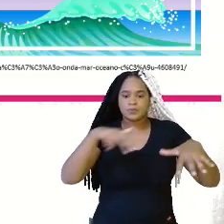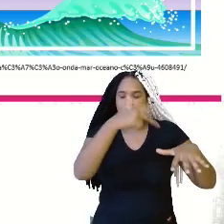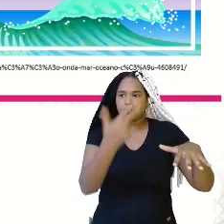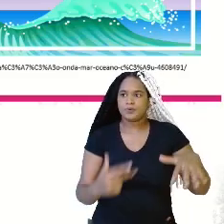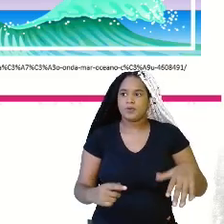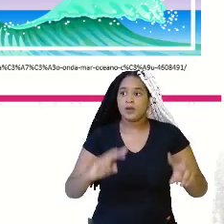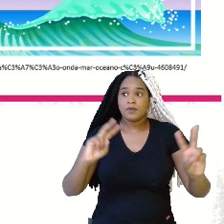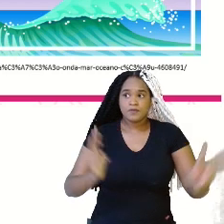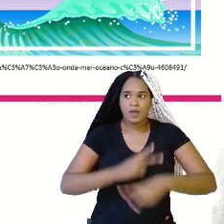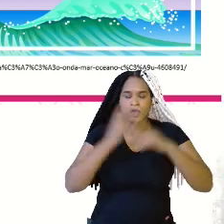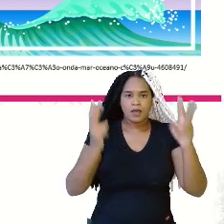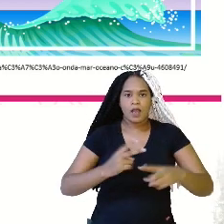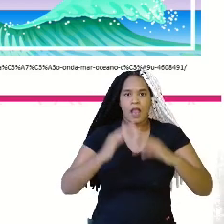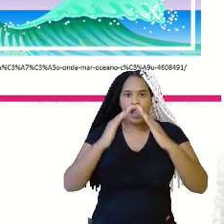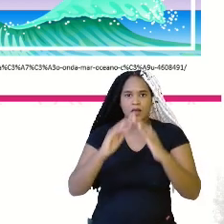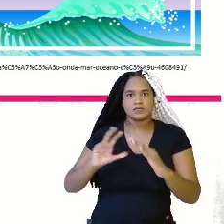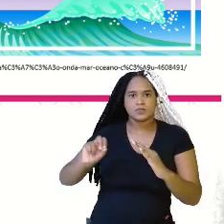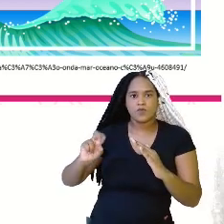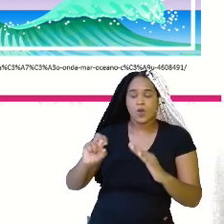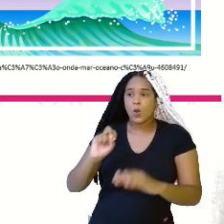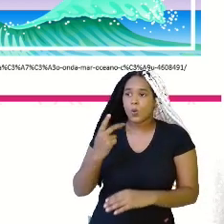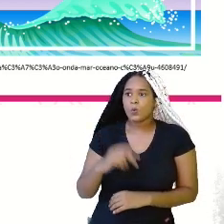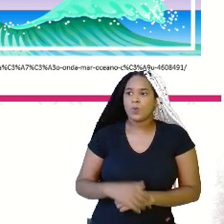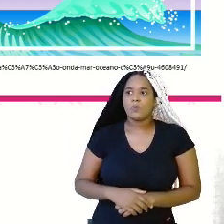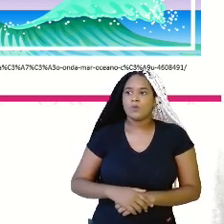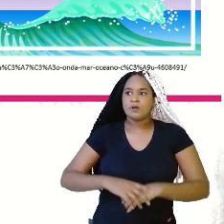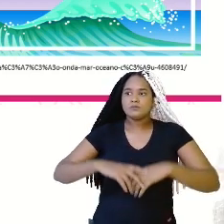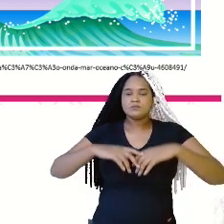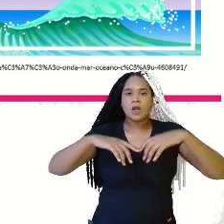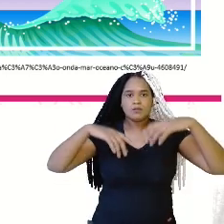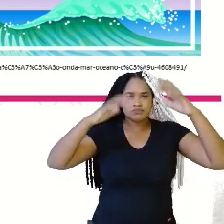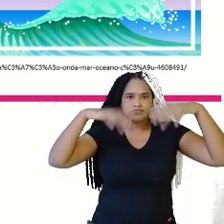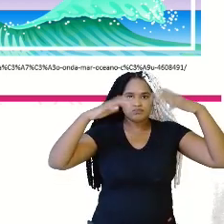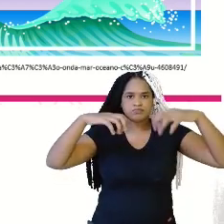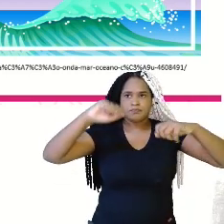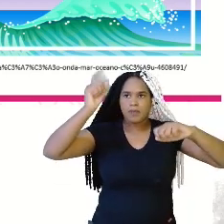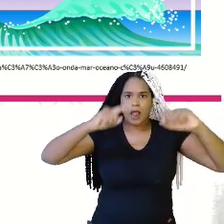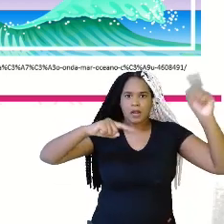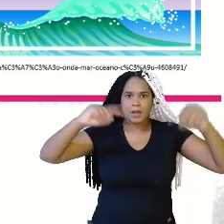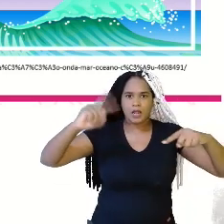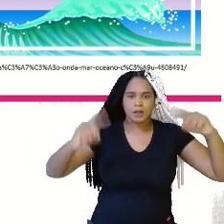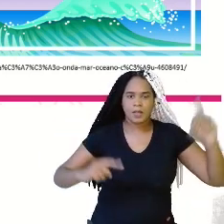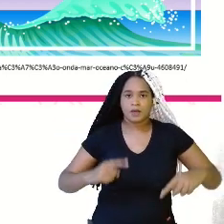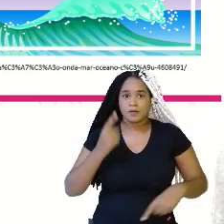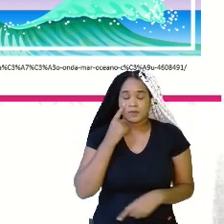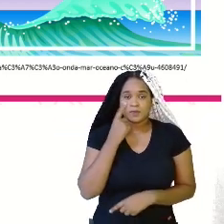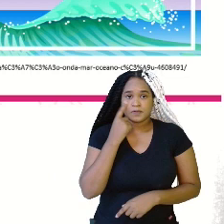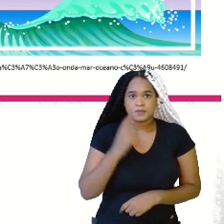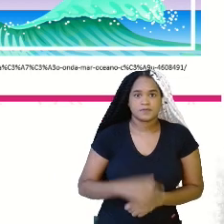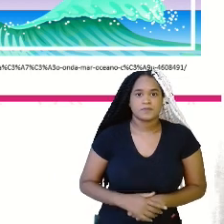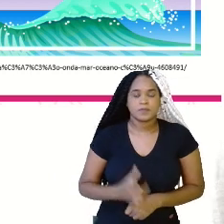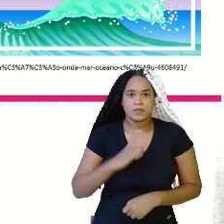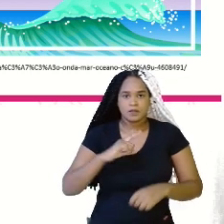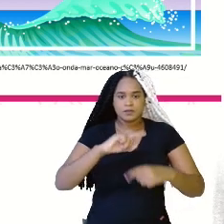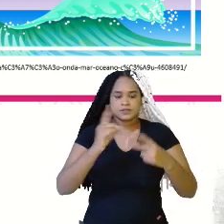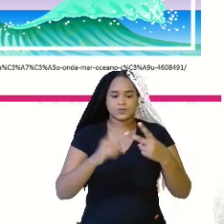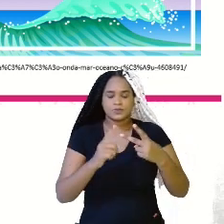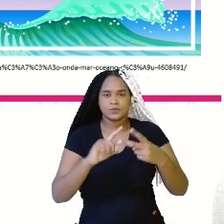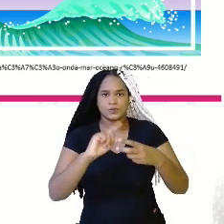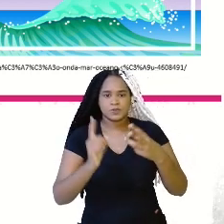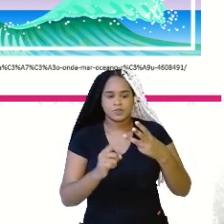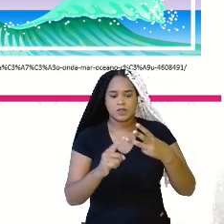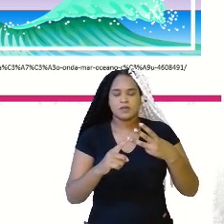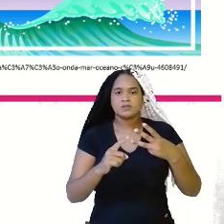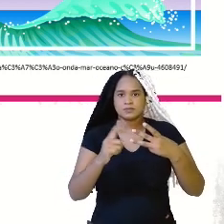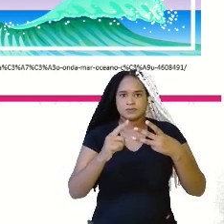ou durante a tempestade relampeja bastante. Essa é bem fácil, não é? Ventava muito na casa da vovó e durante